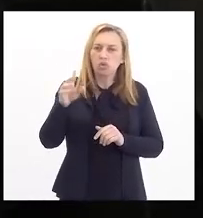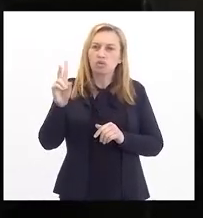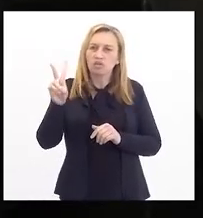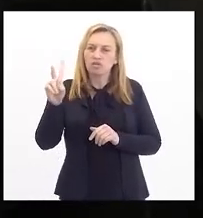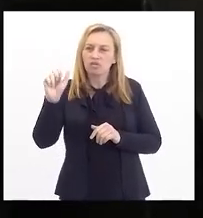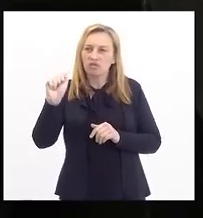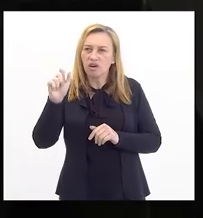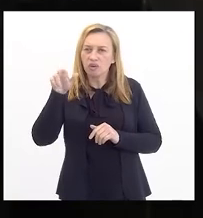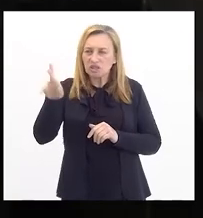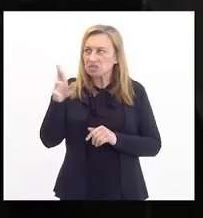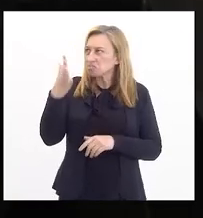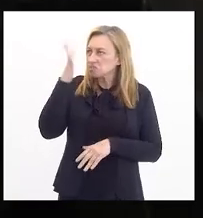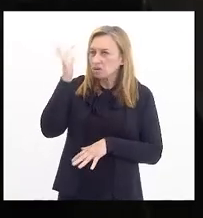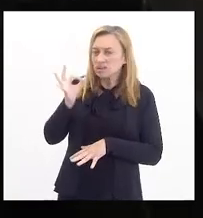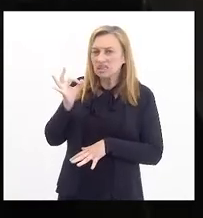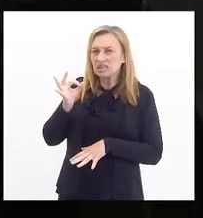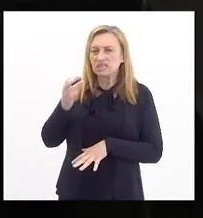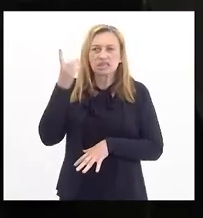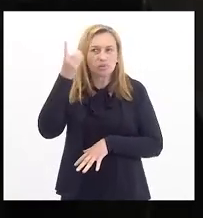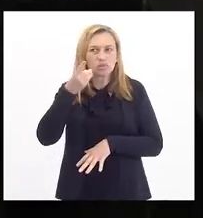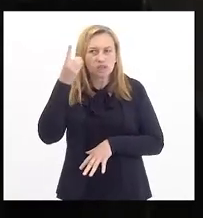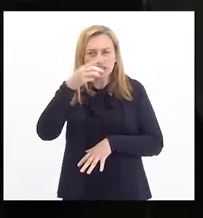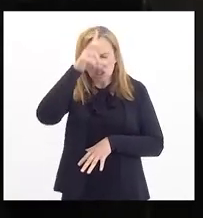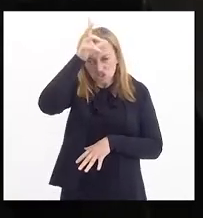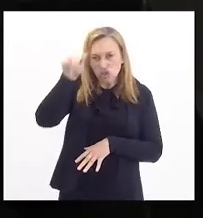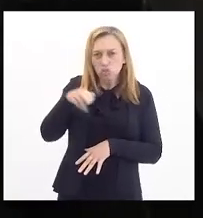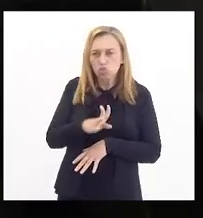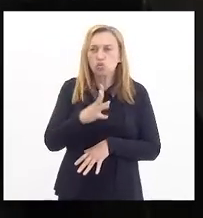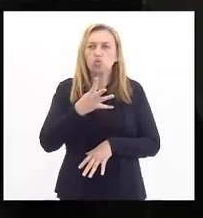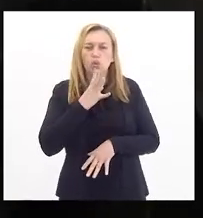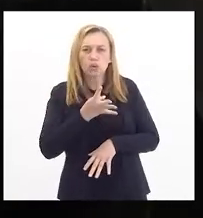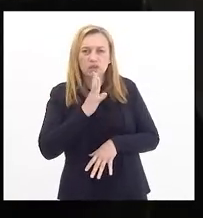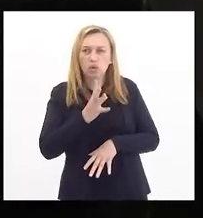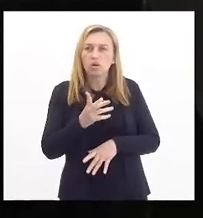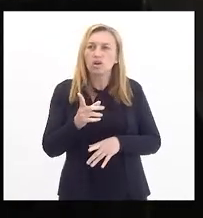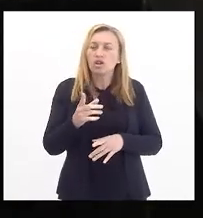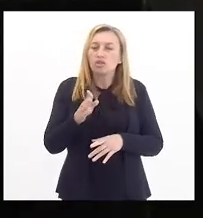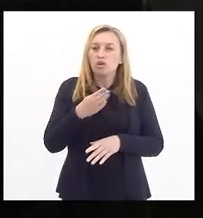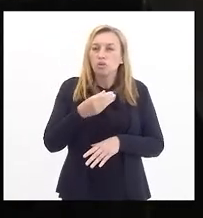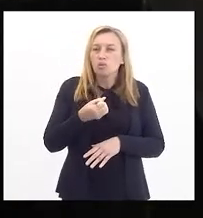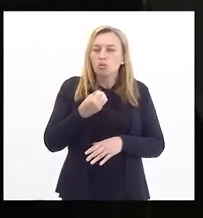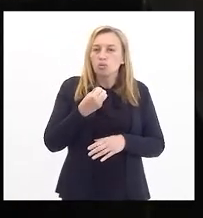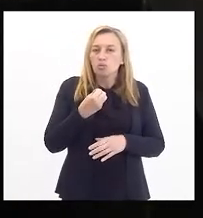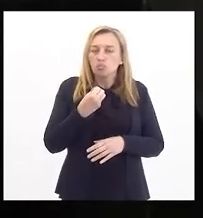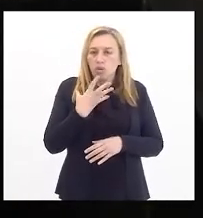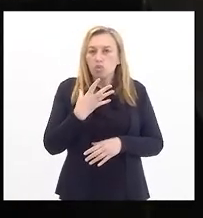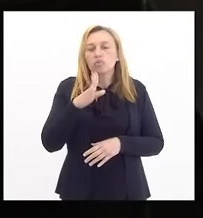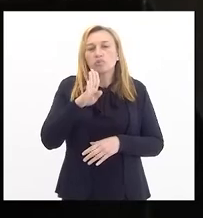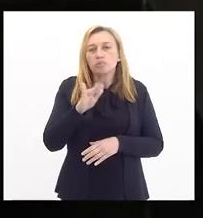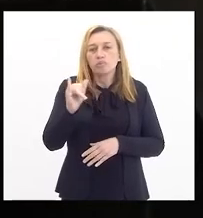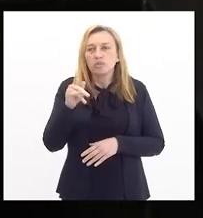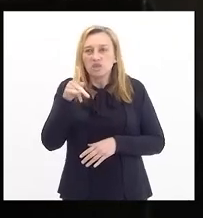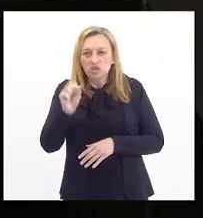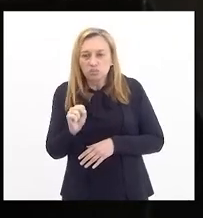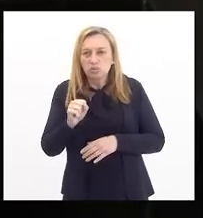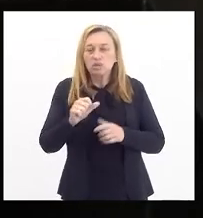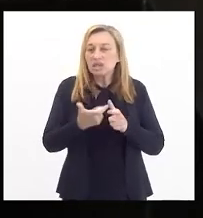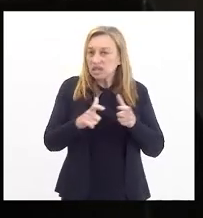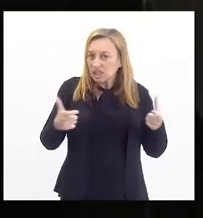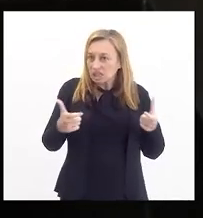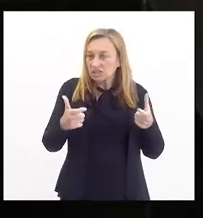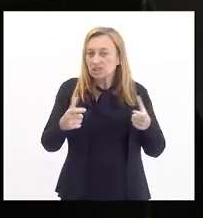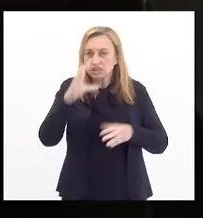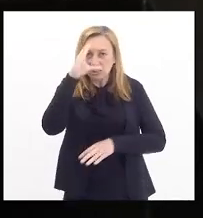se o deputado Tiaju chegou a conhecê-lo. Dom Valdir Calheiros foi um grande bispo aqui no Rio de Janeiro, ao lado de grandes bispos da